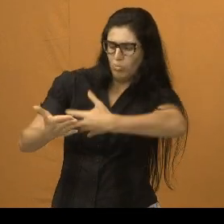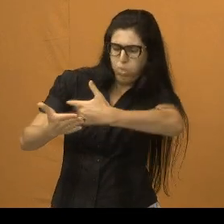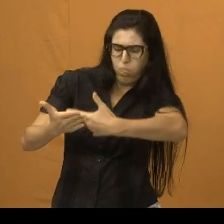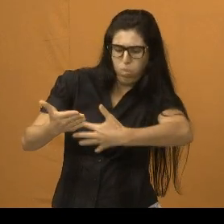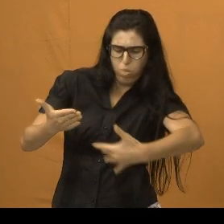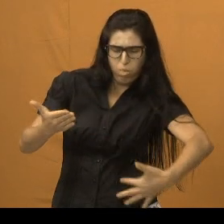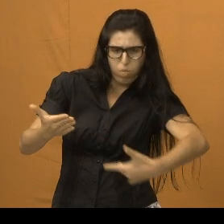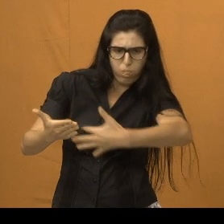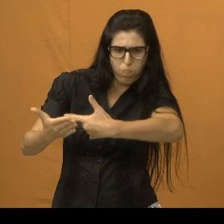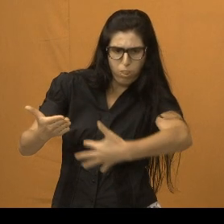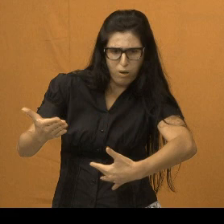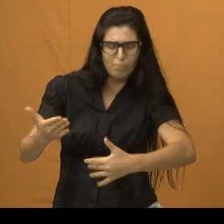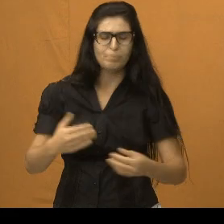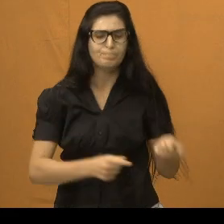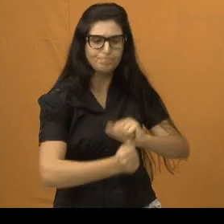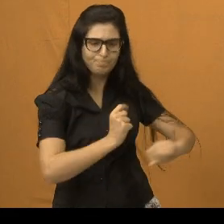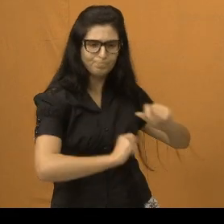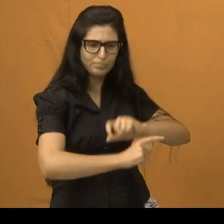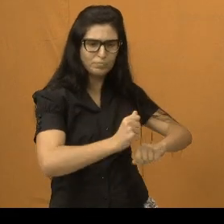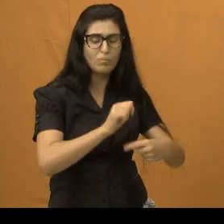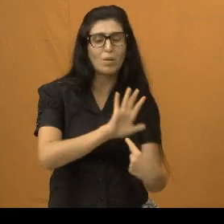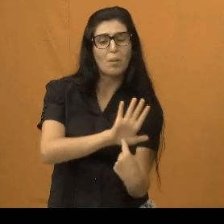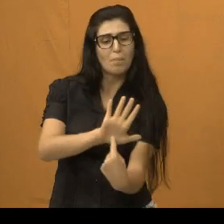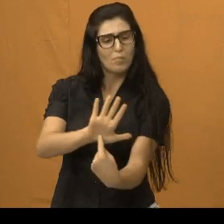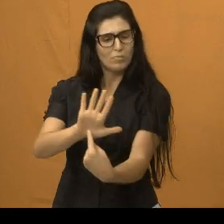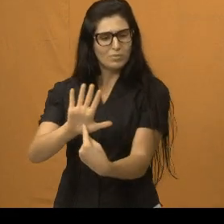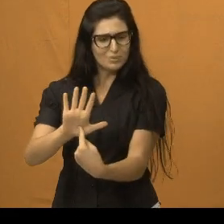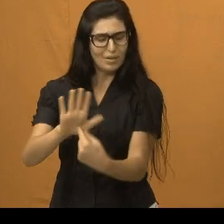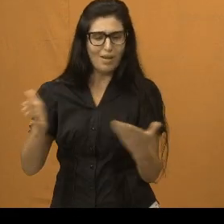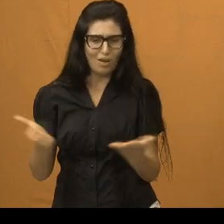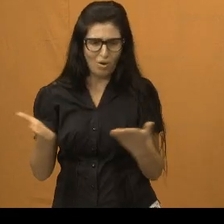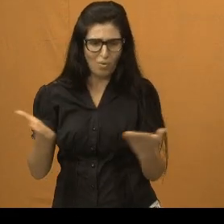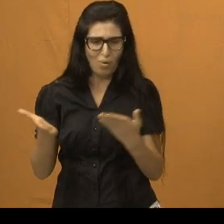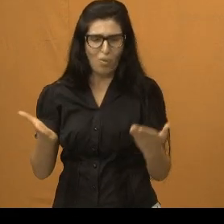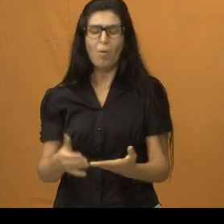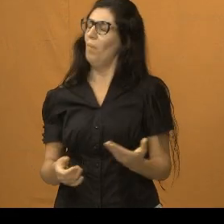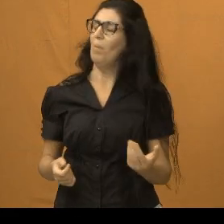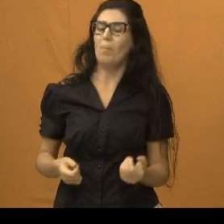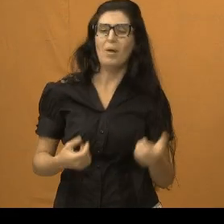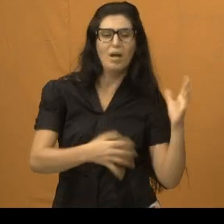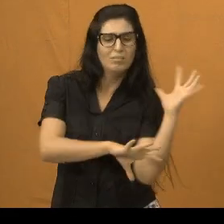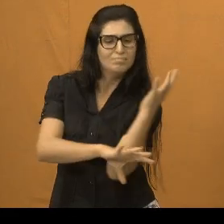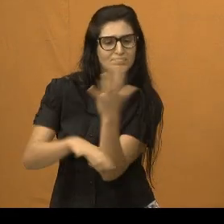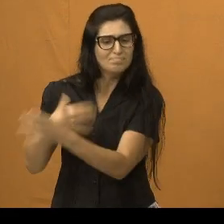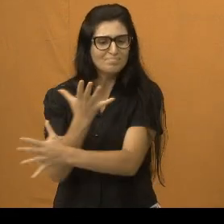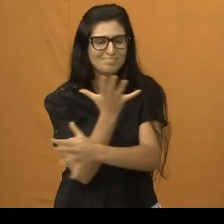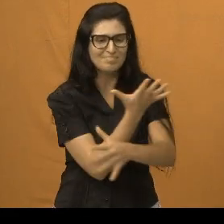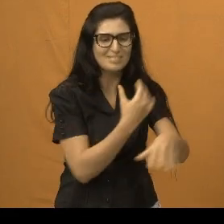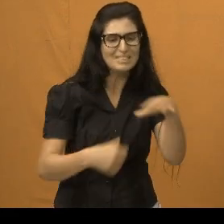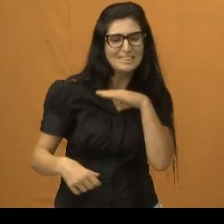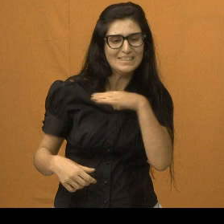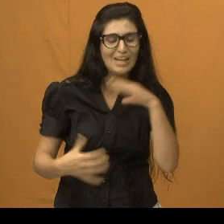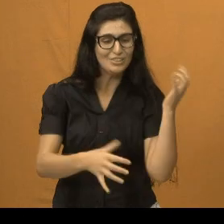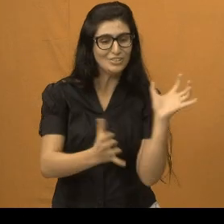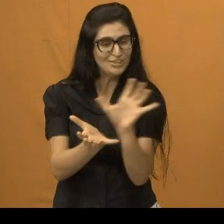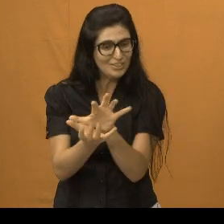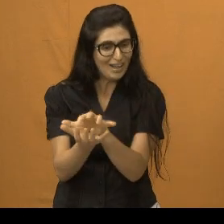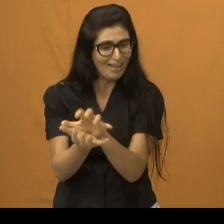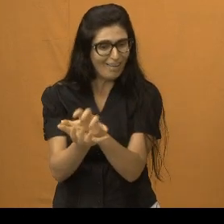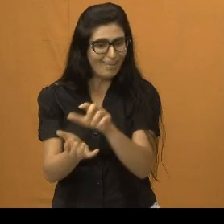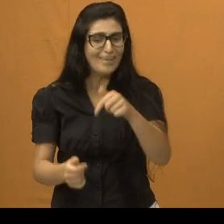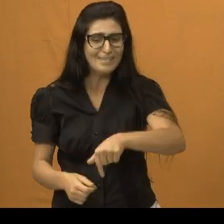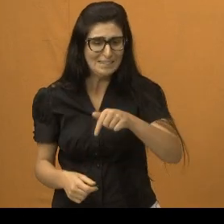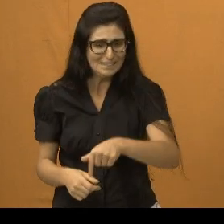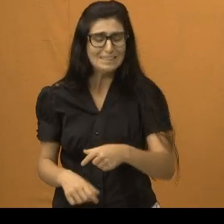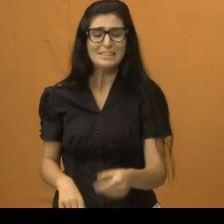Eu tomei a liberdade de trazer para vocês uma imagem, né, do Viveiro Municipal de Jacareí, né, para a gente prestigiar a nossa cidade